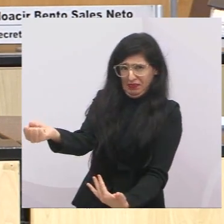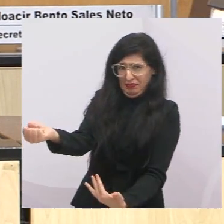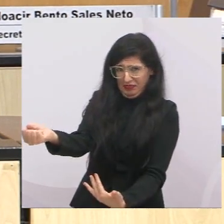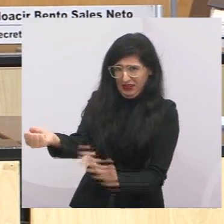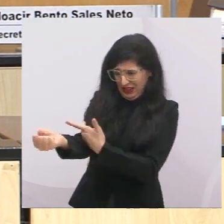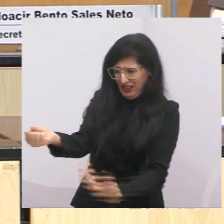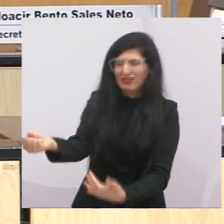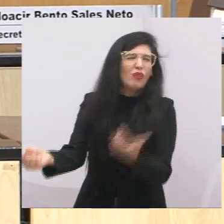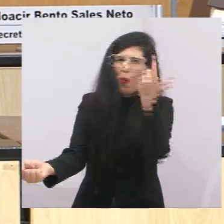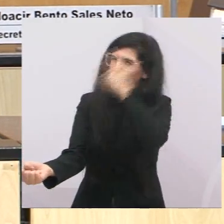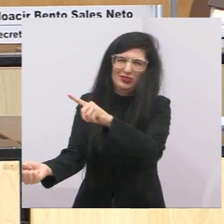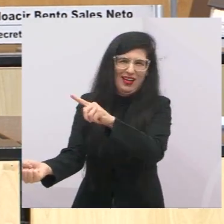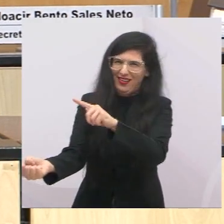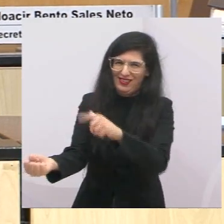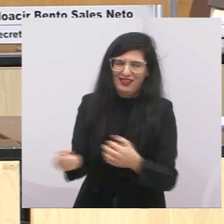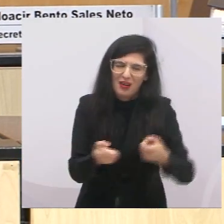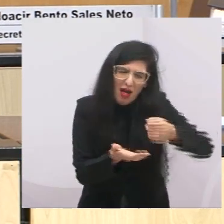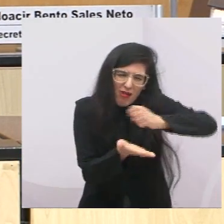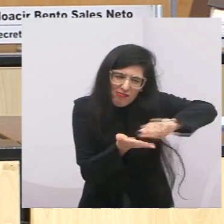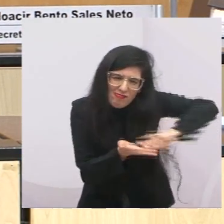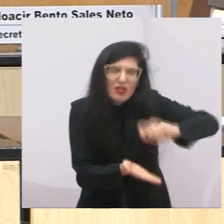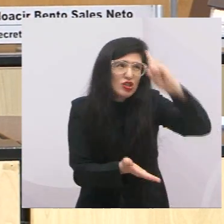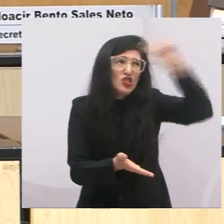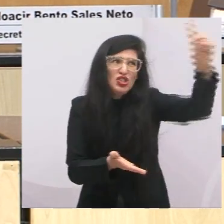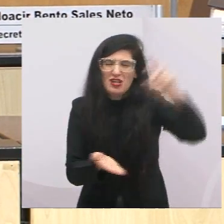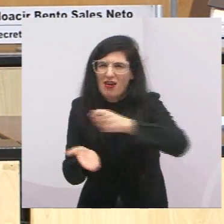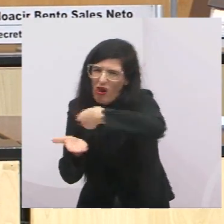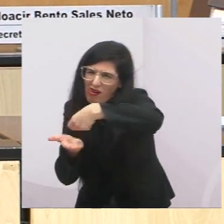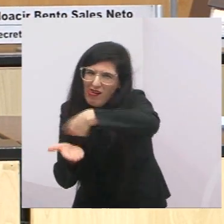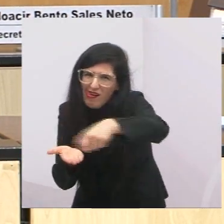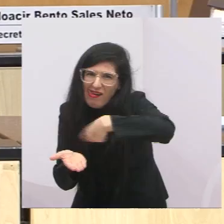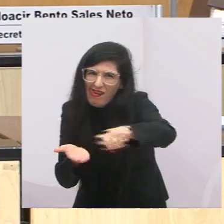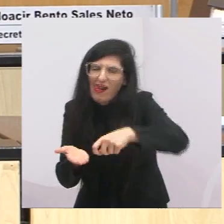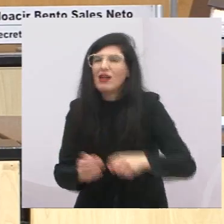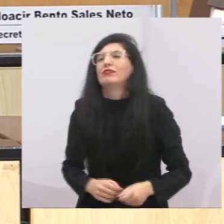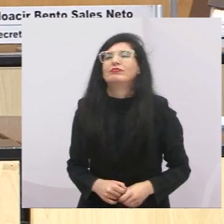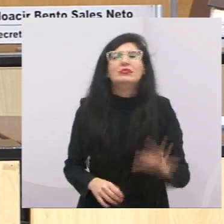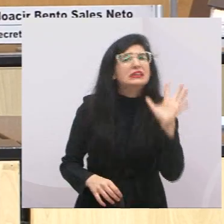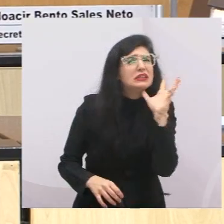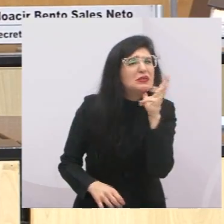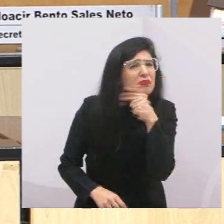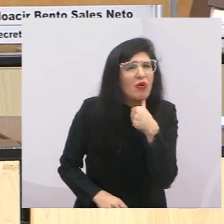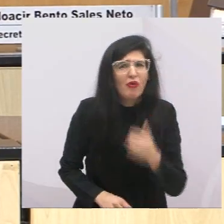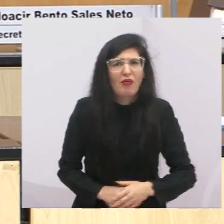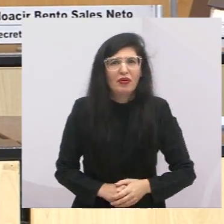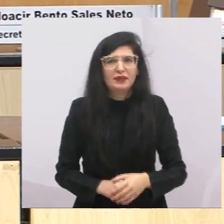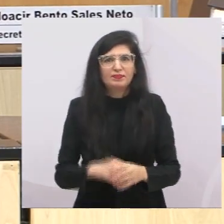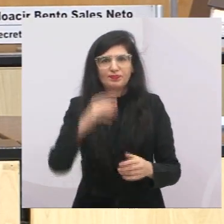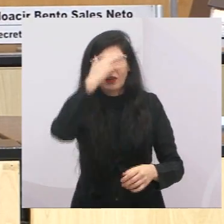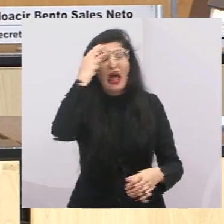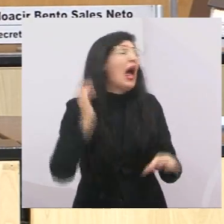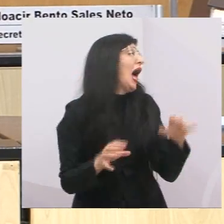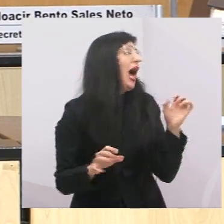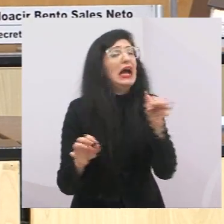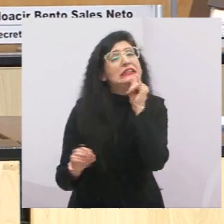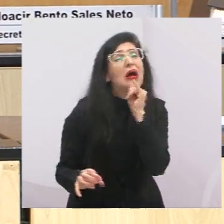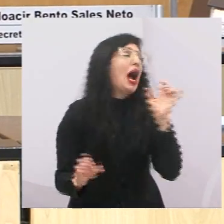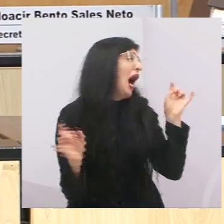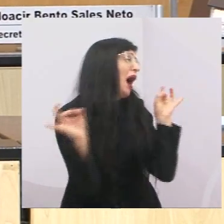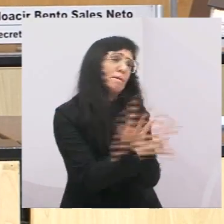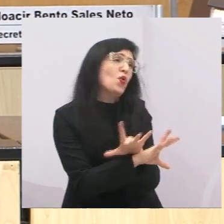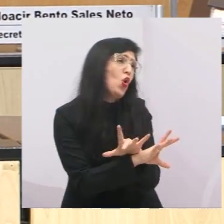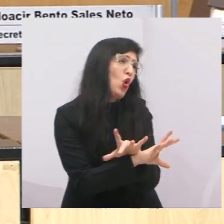não tem mais vaga. Terminou, né? Porque eles têm uma cota. A cota sempre termina quando você liga. Então, realmente está muito